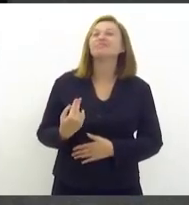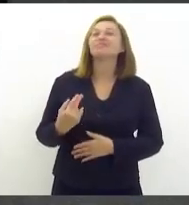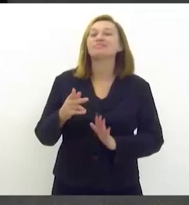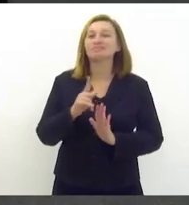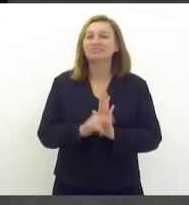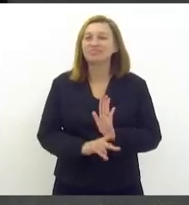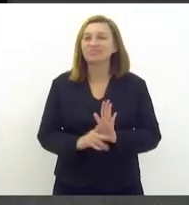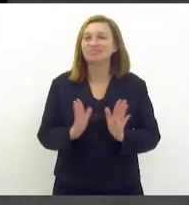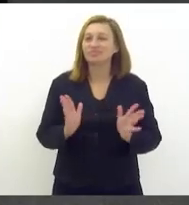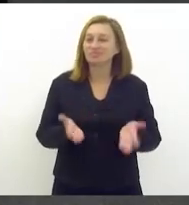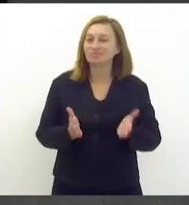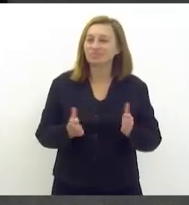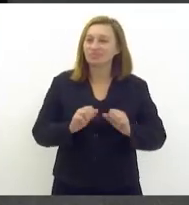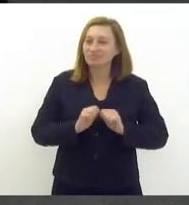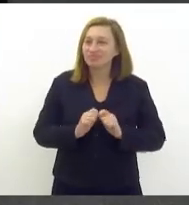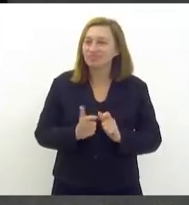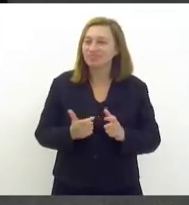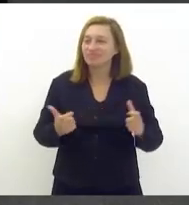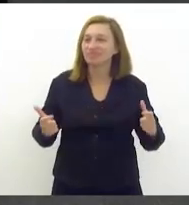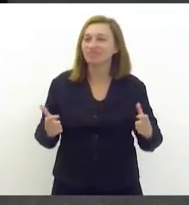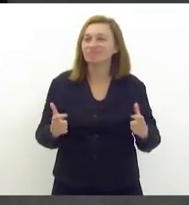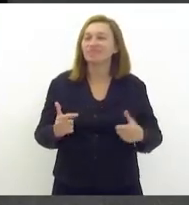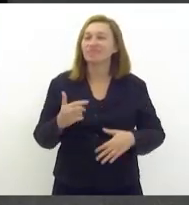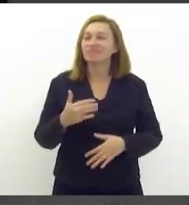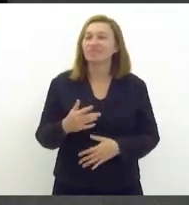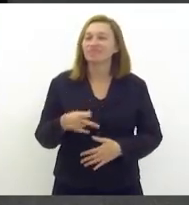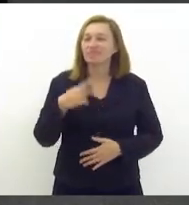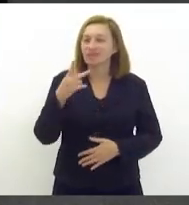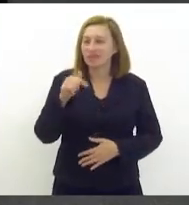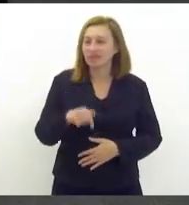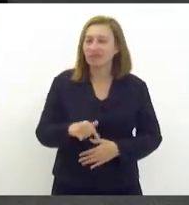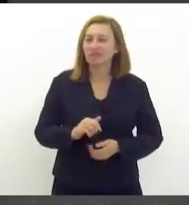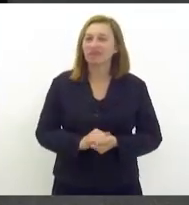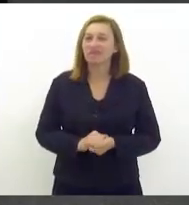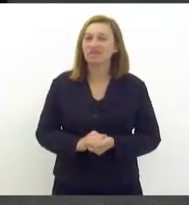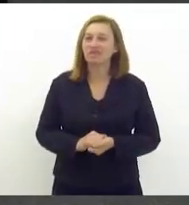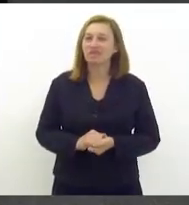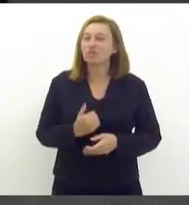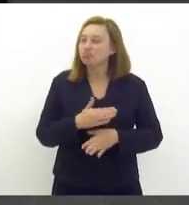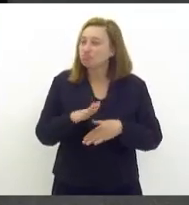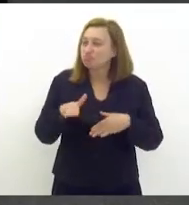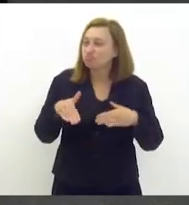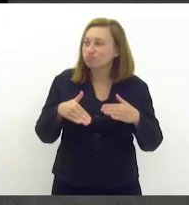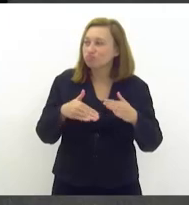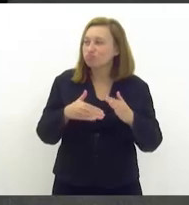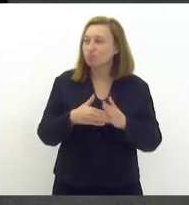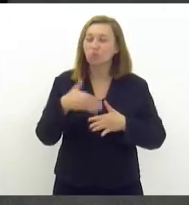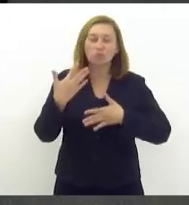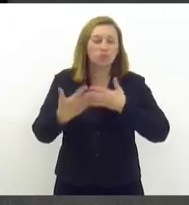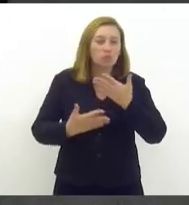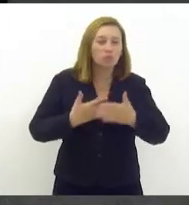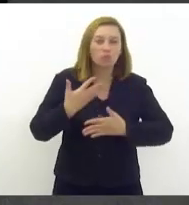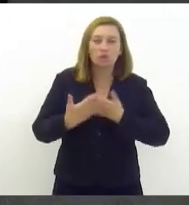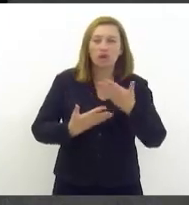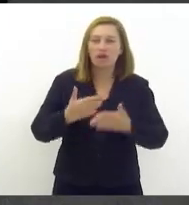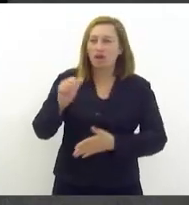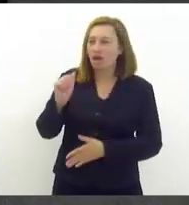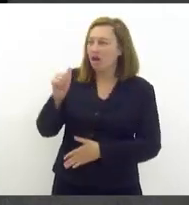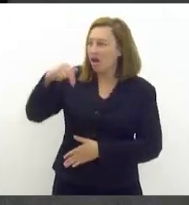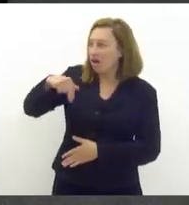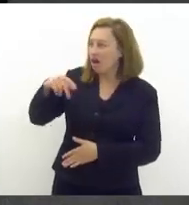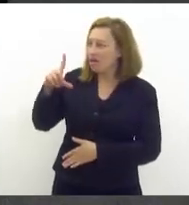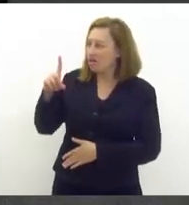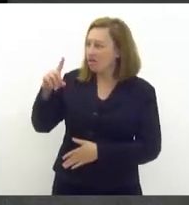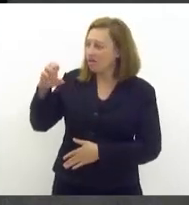ele agora está mais amplo cito aqui com toda a minha alegria que foi